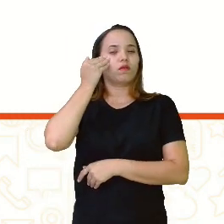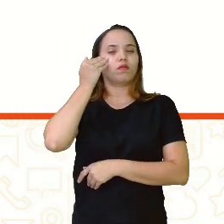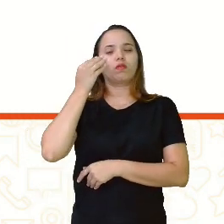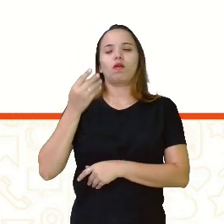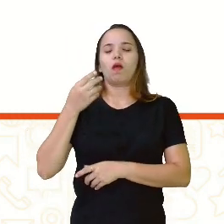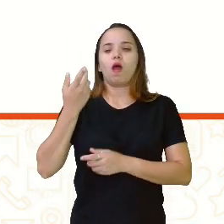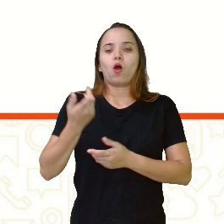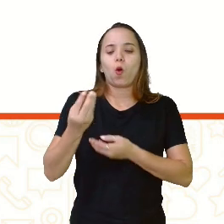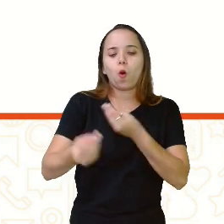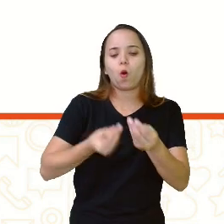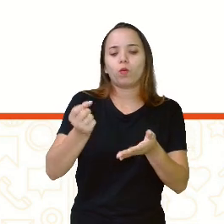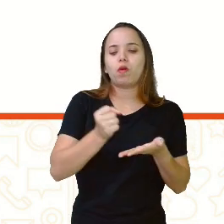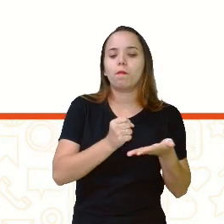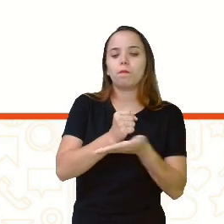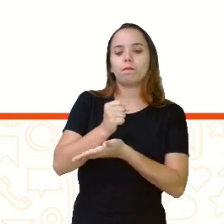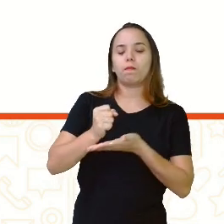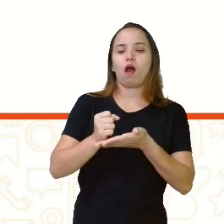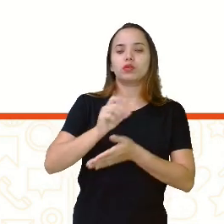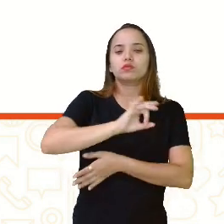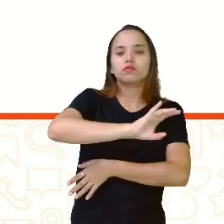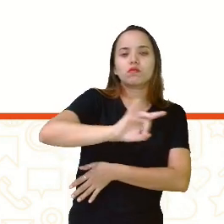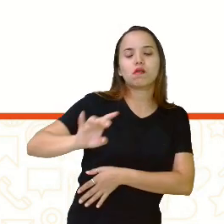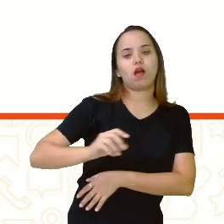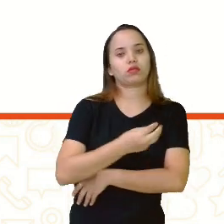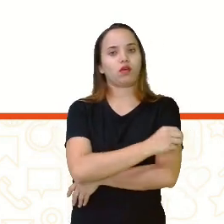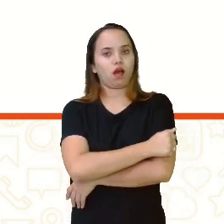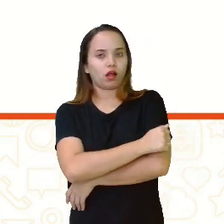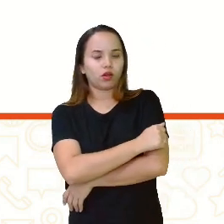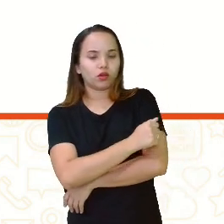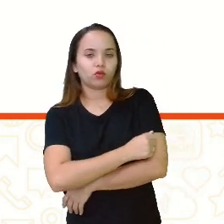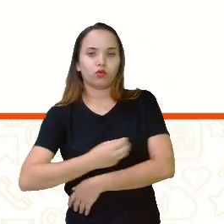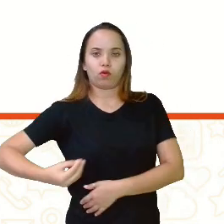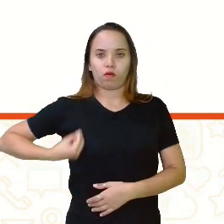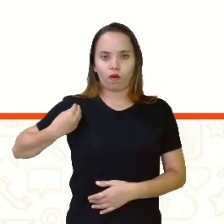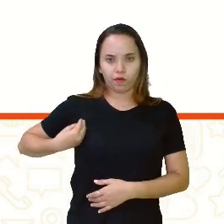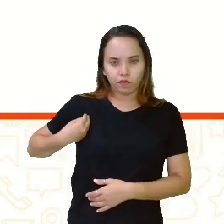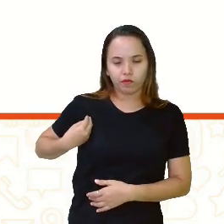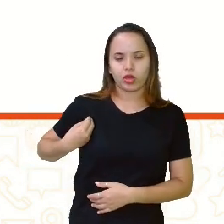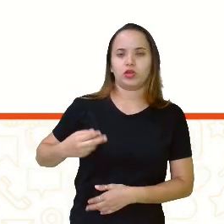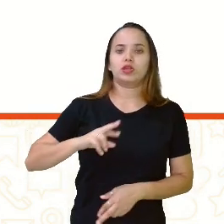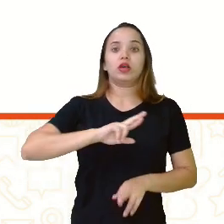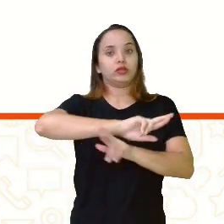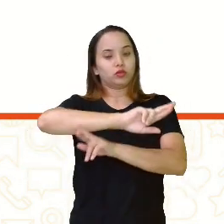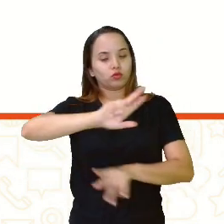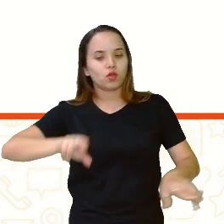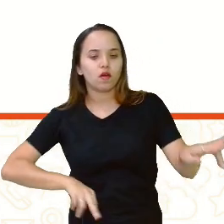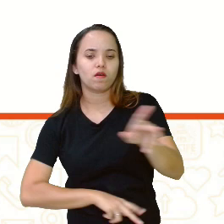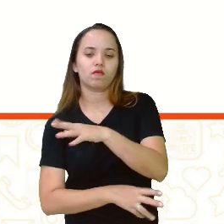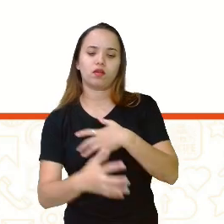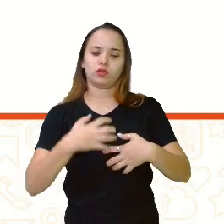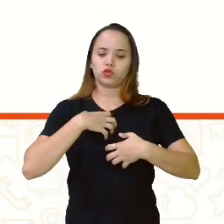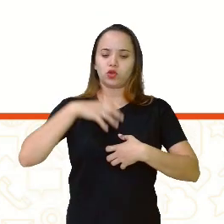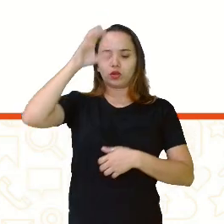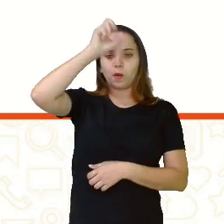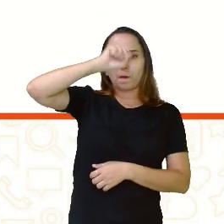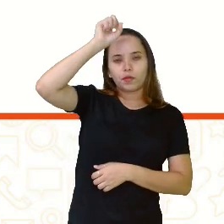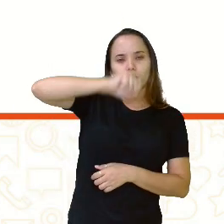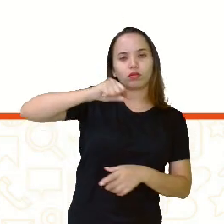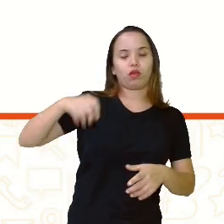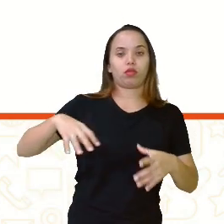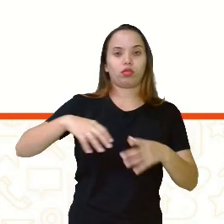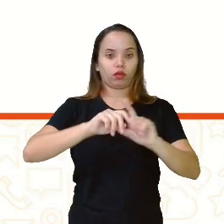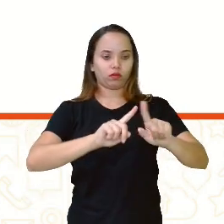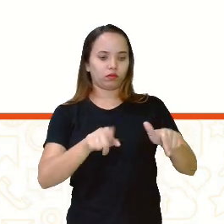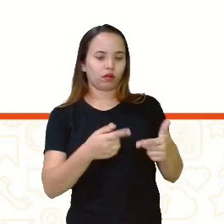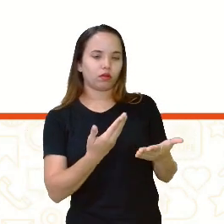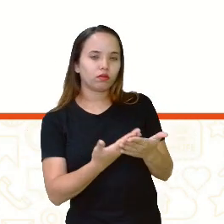a realidade dos estudantes, os diferentes modos de aprender presentes em sala de aula, suas características